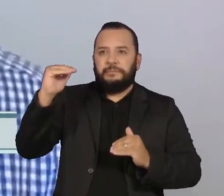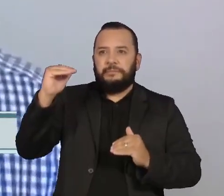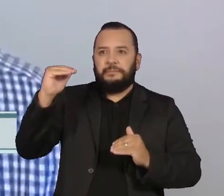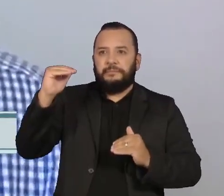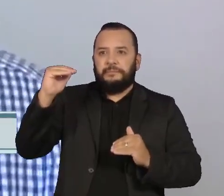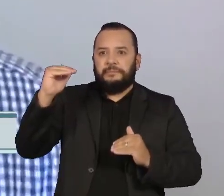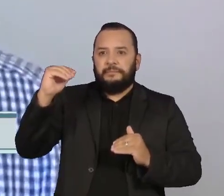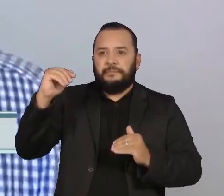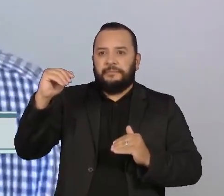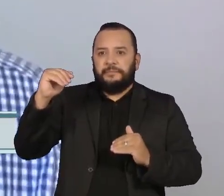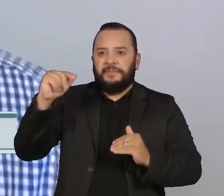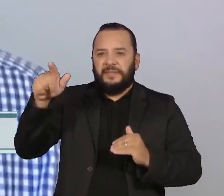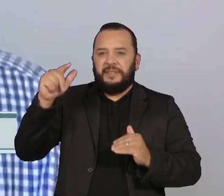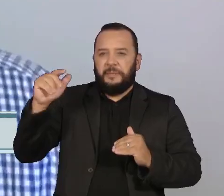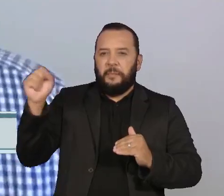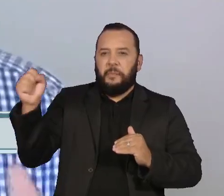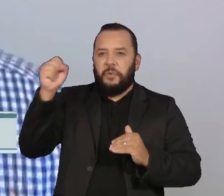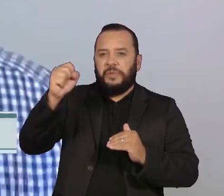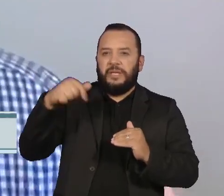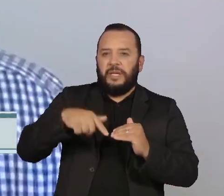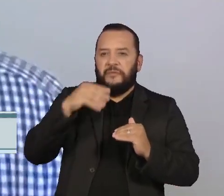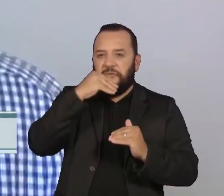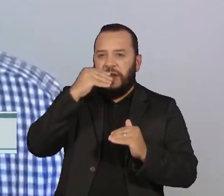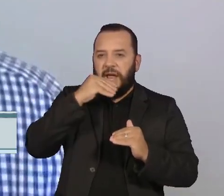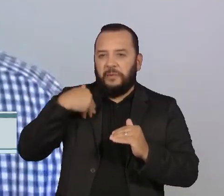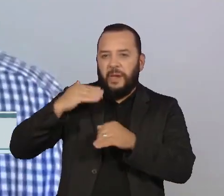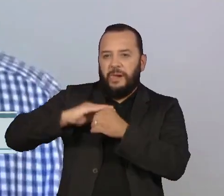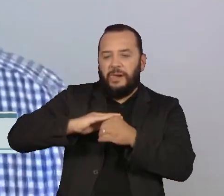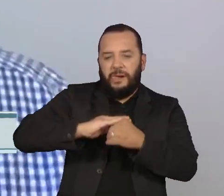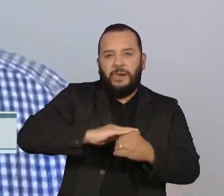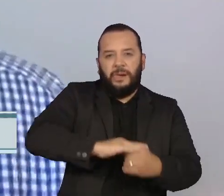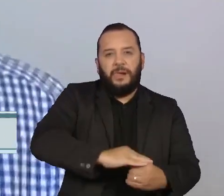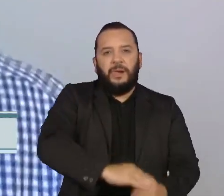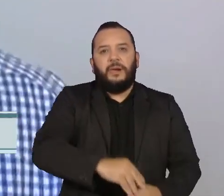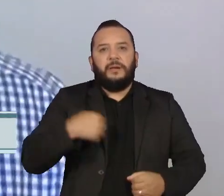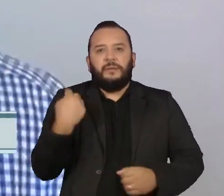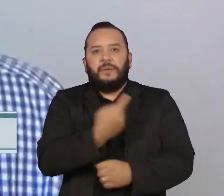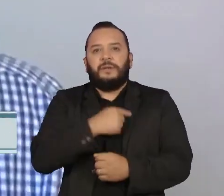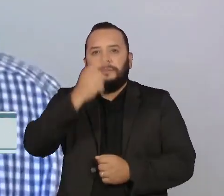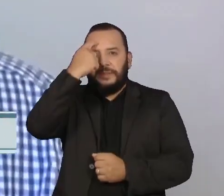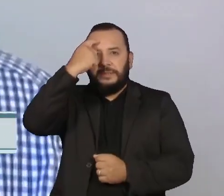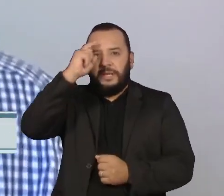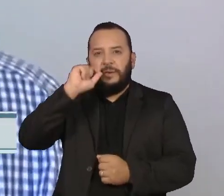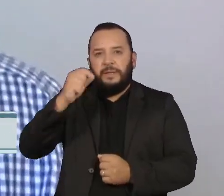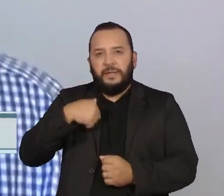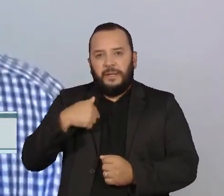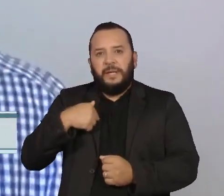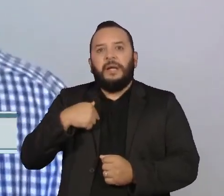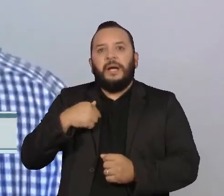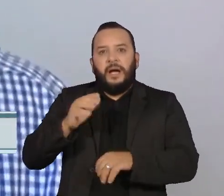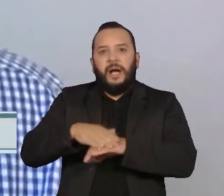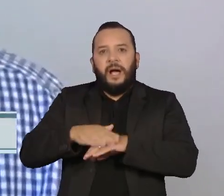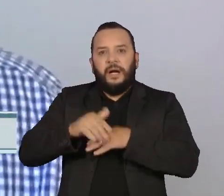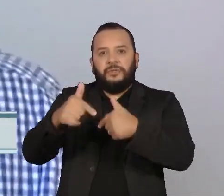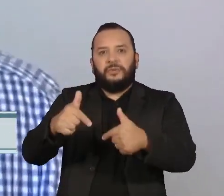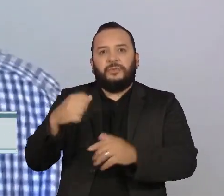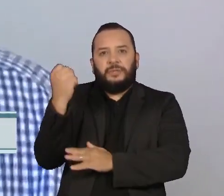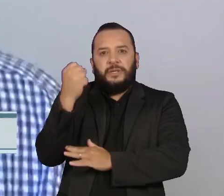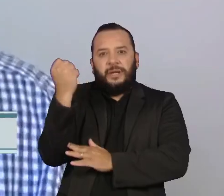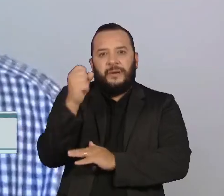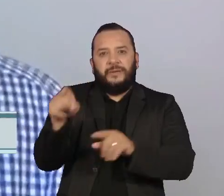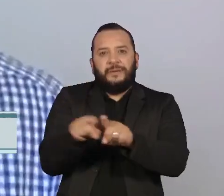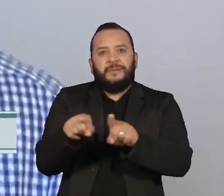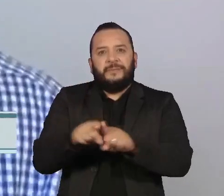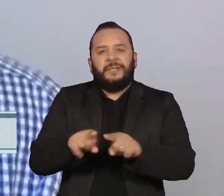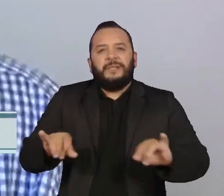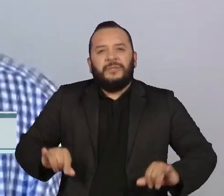pensar nisso, acho que a gente amplia a nossa percepção sobre a gravidade desse comportamento e também sobre o sofrimento de